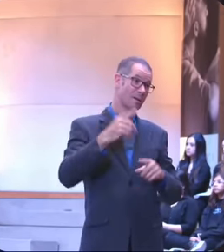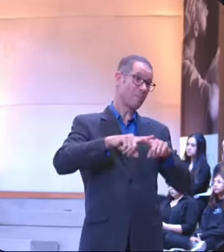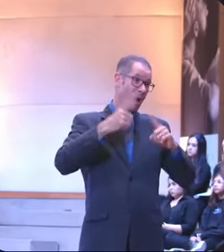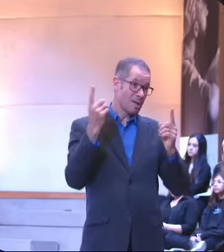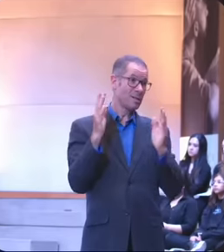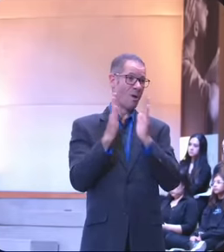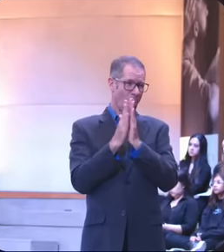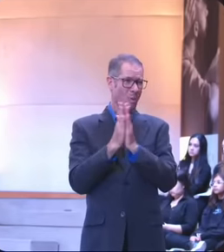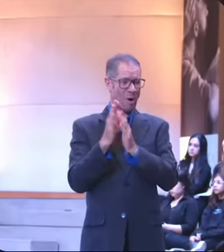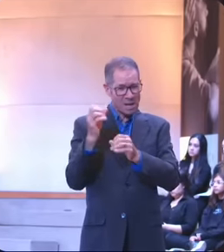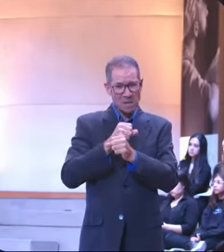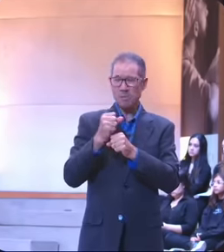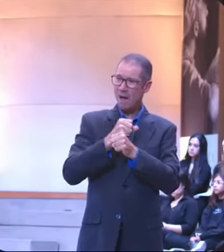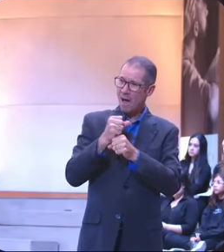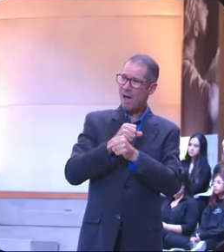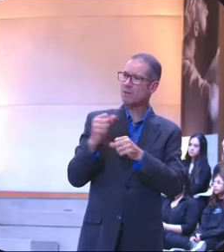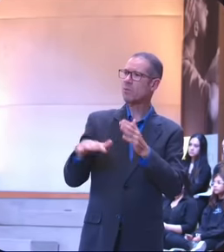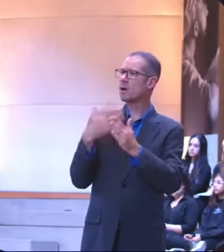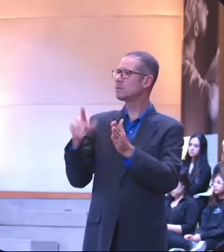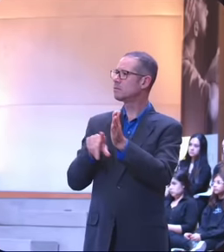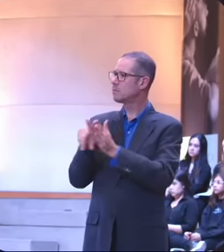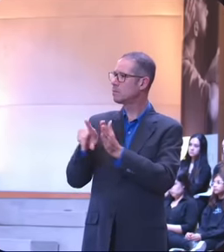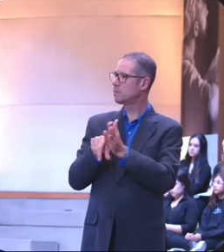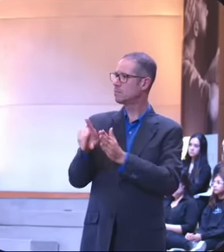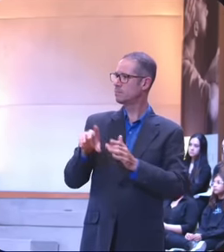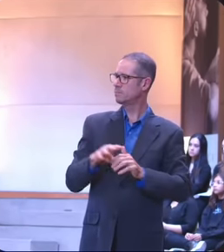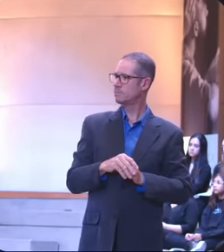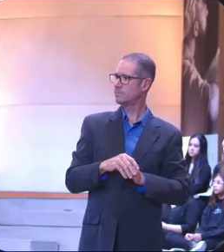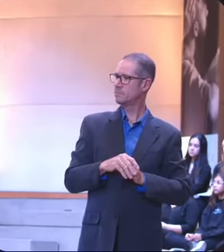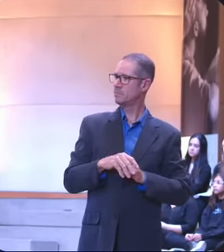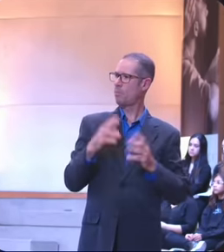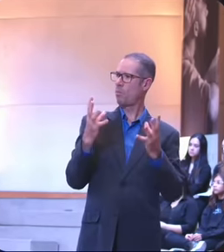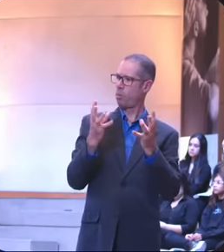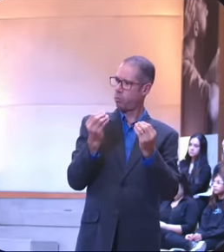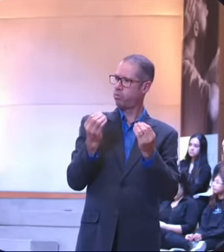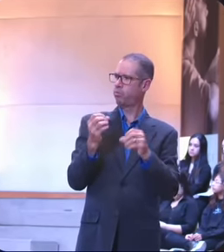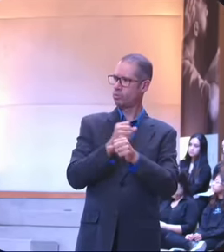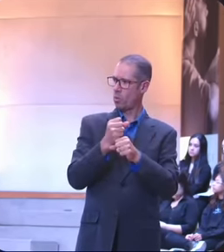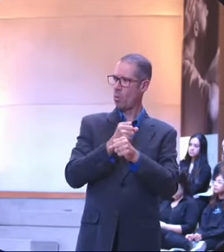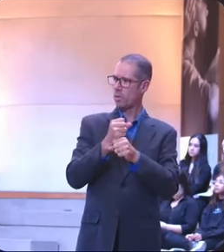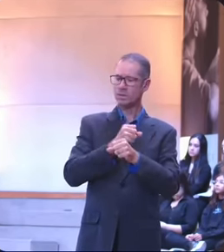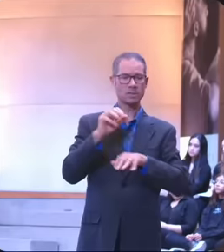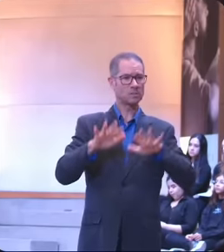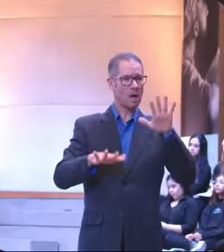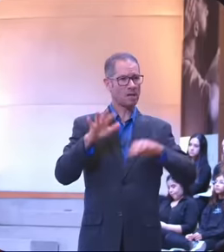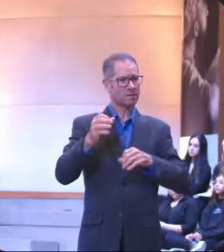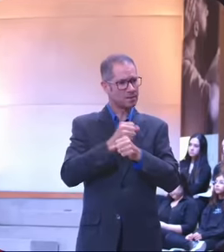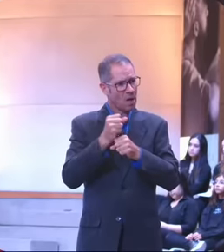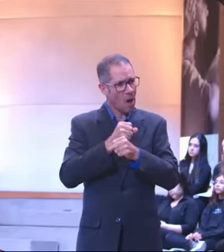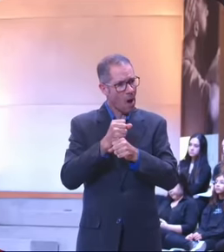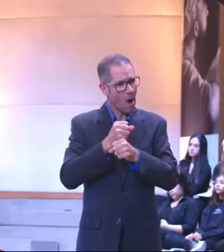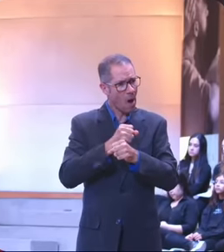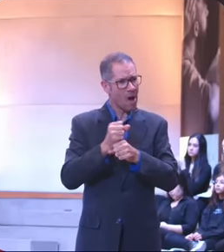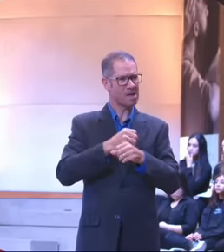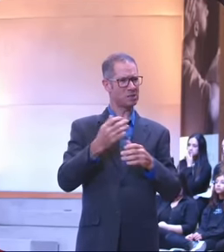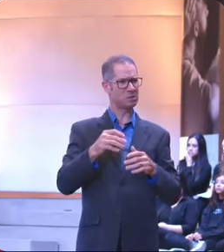oraram muitos anos, não foi? Quantos? Muitos anos. às vezes leva anos.